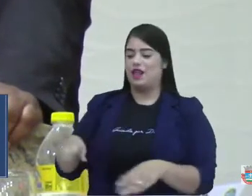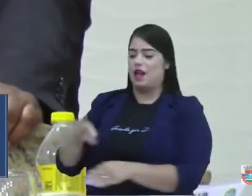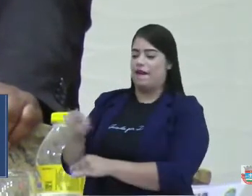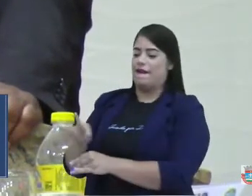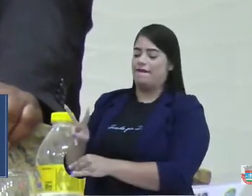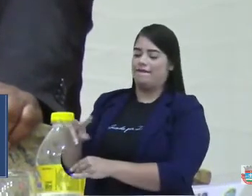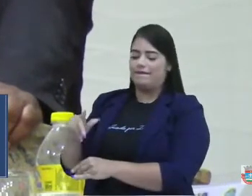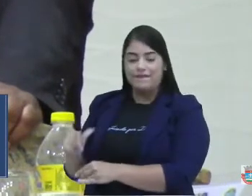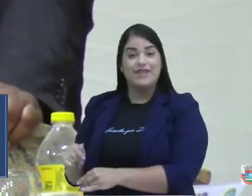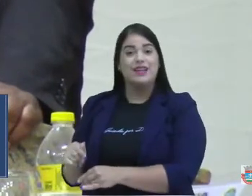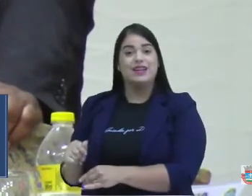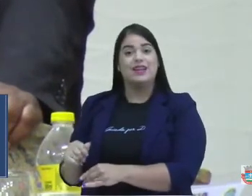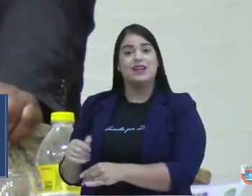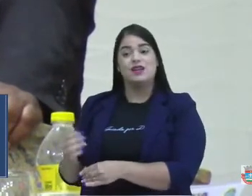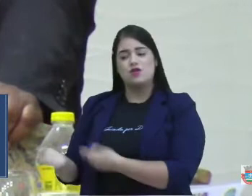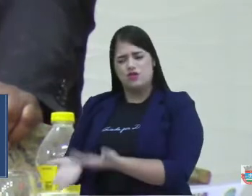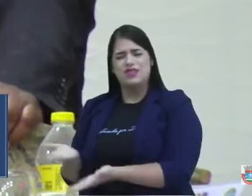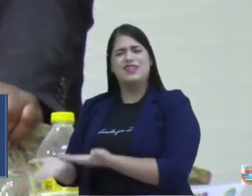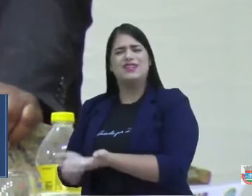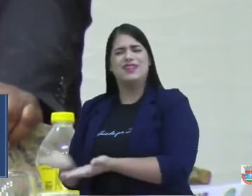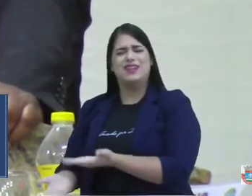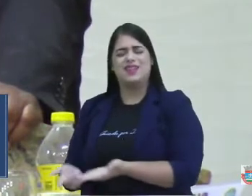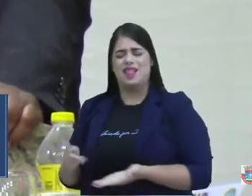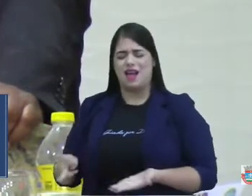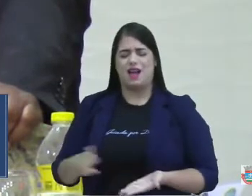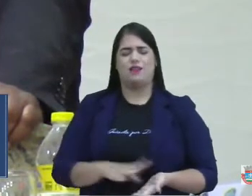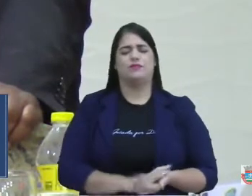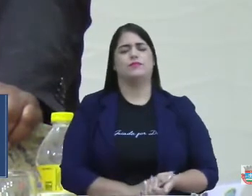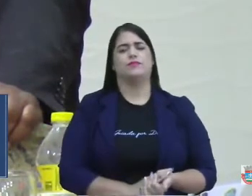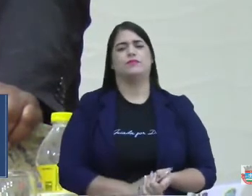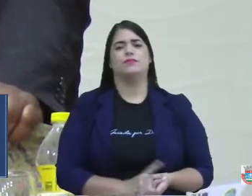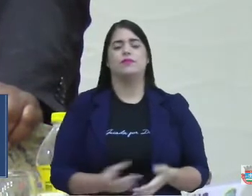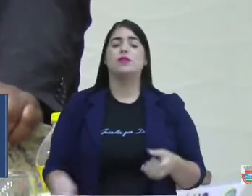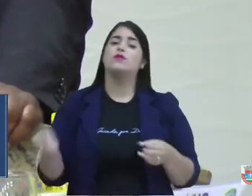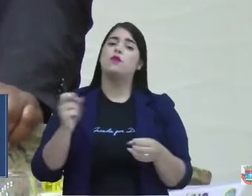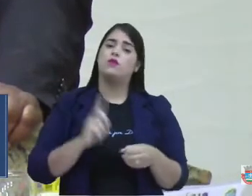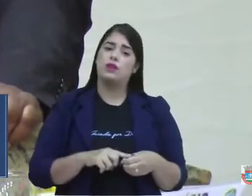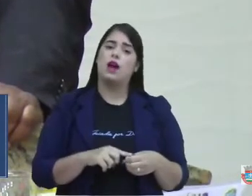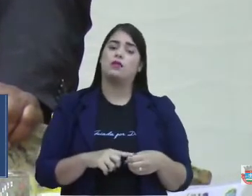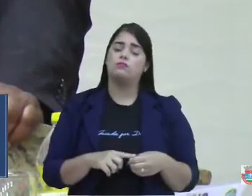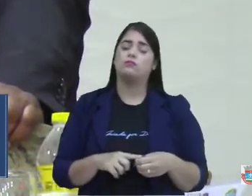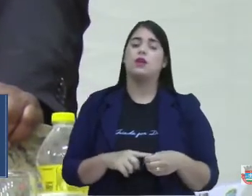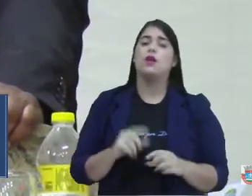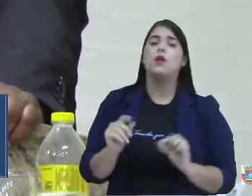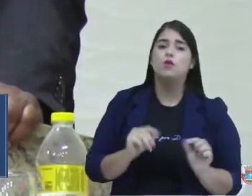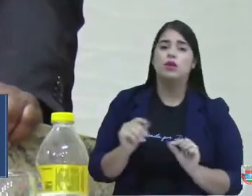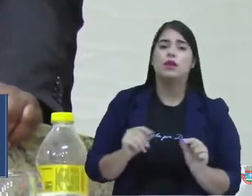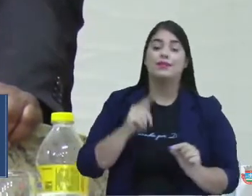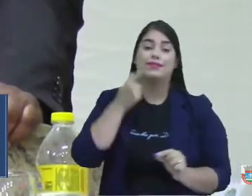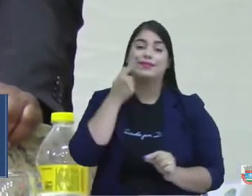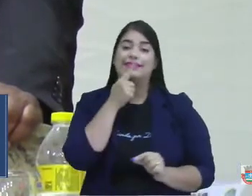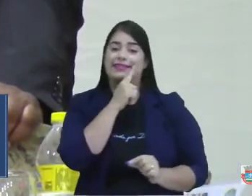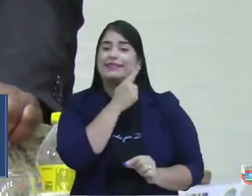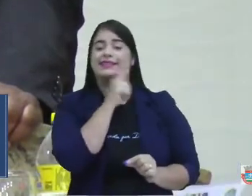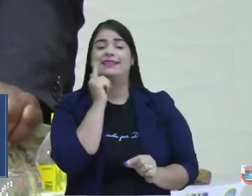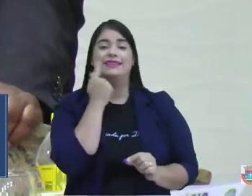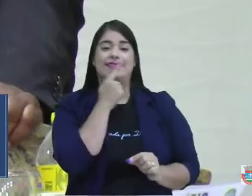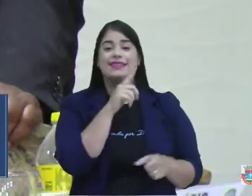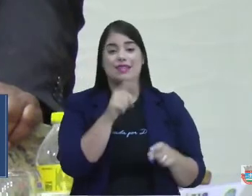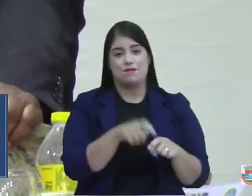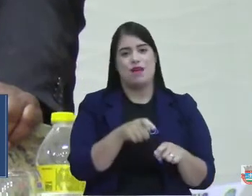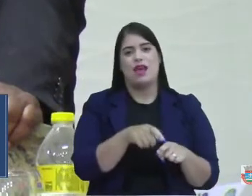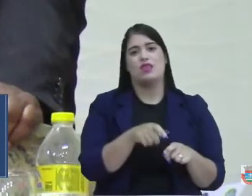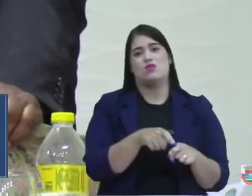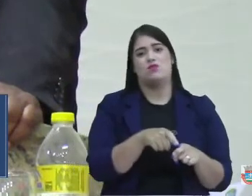apelo, para voltar, né, a obturação de dentes. Eu soube que